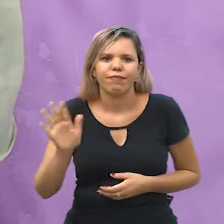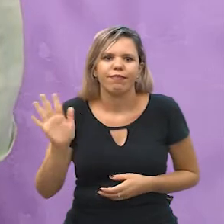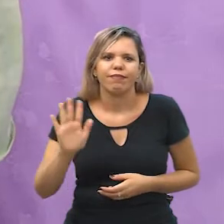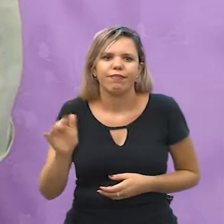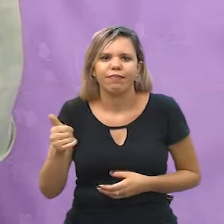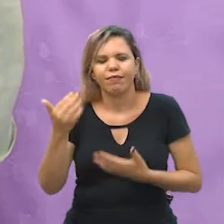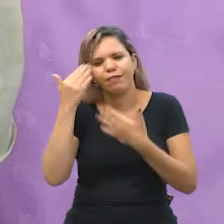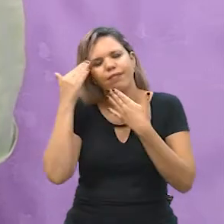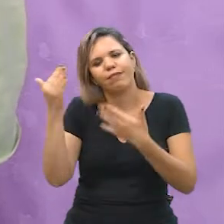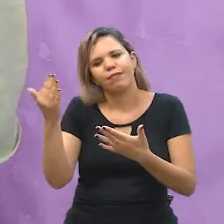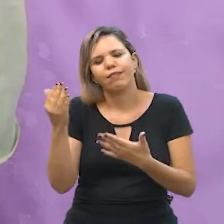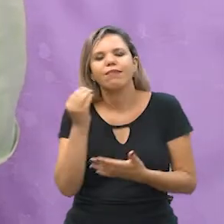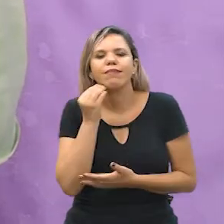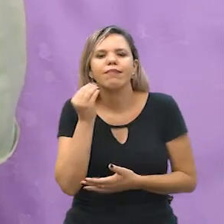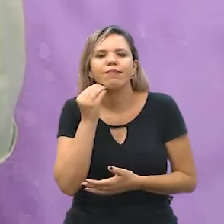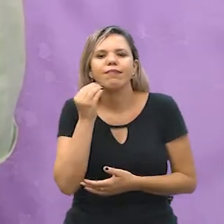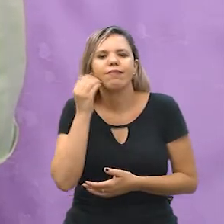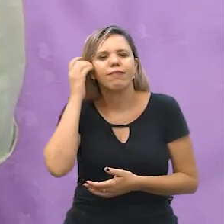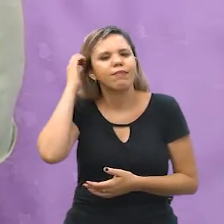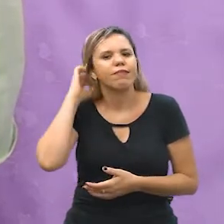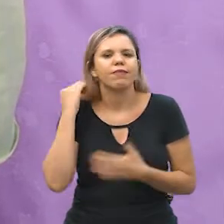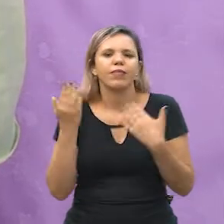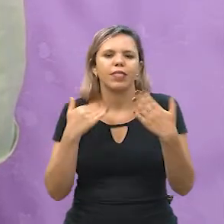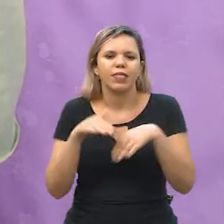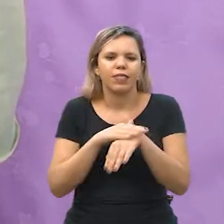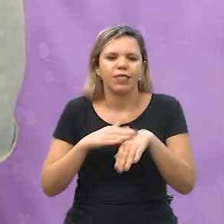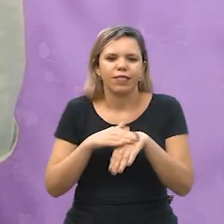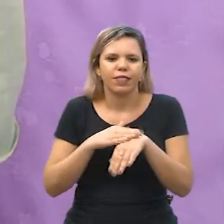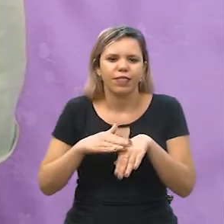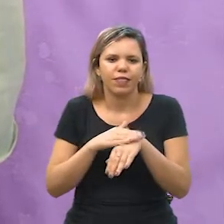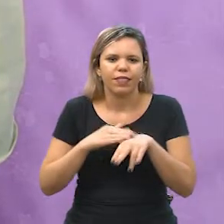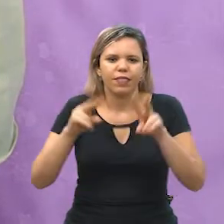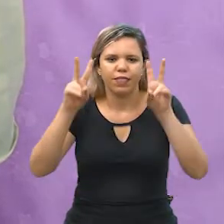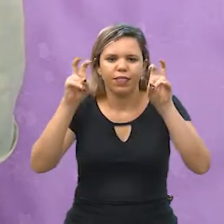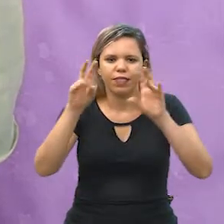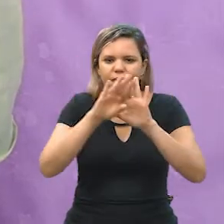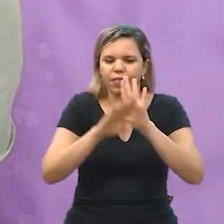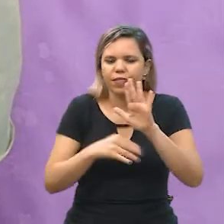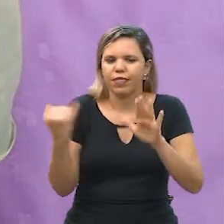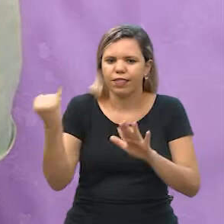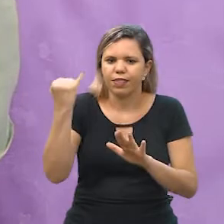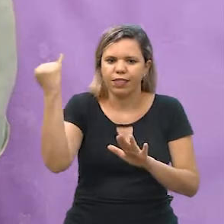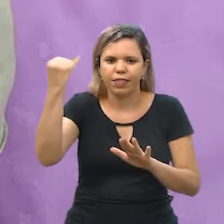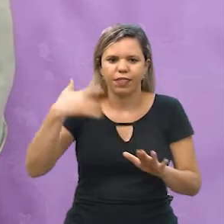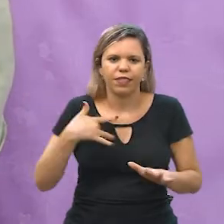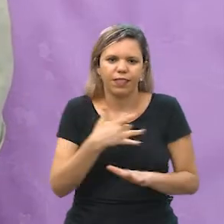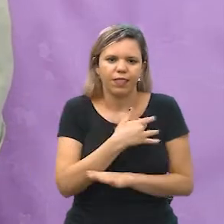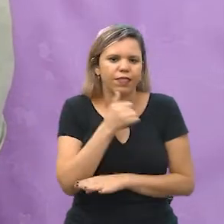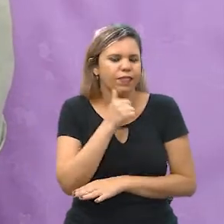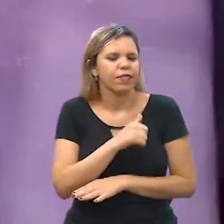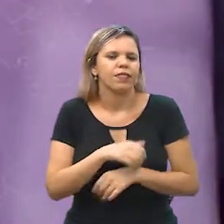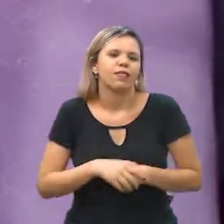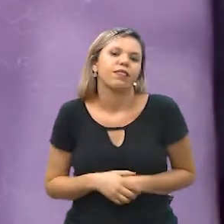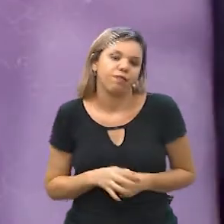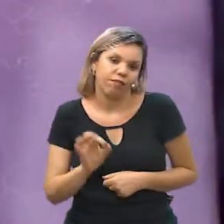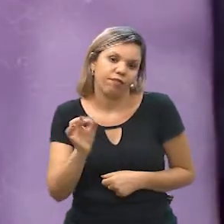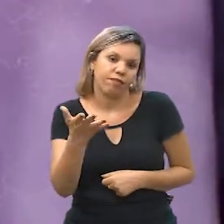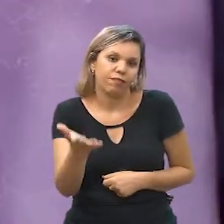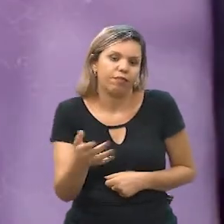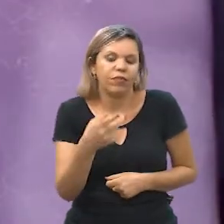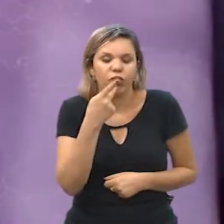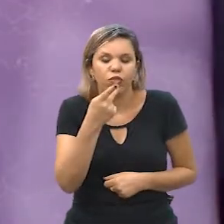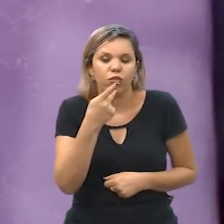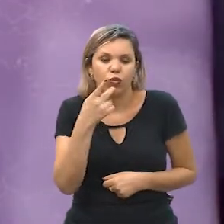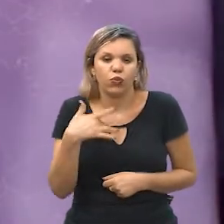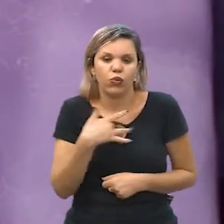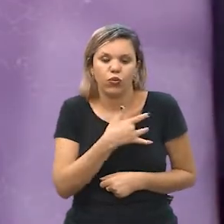Olá, obrigada pela oportunidade da gente estar conversando um pouquinho sobre esses temas tão importantes aí na saúde da mulher. É isso mesmo. Olha, falar